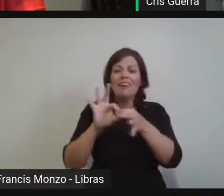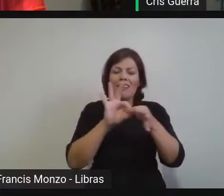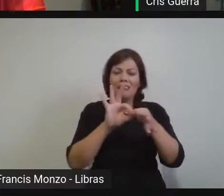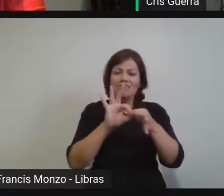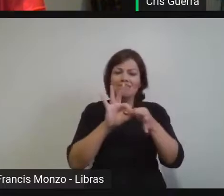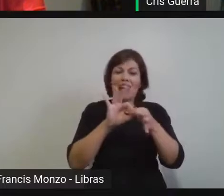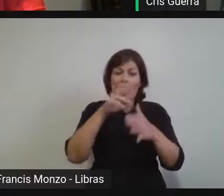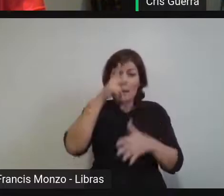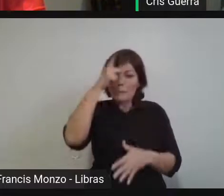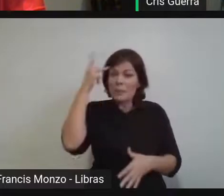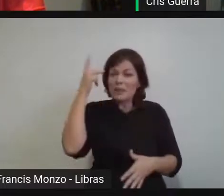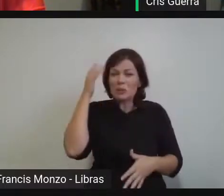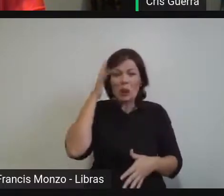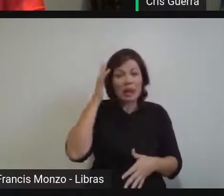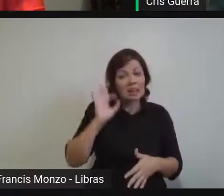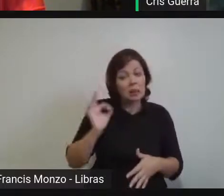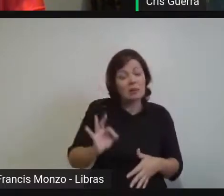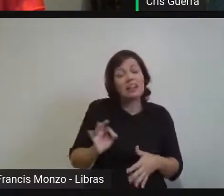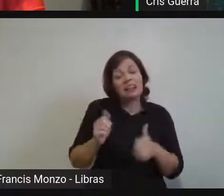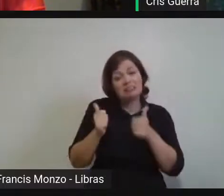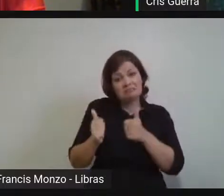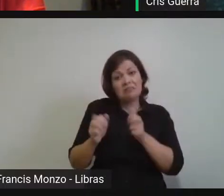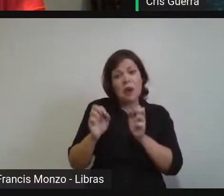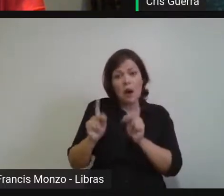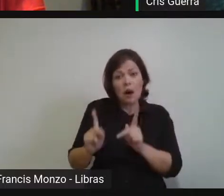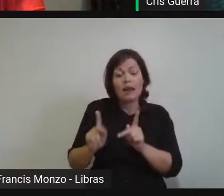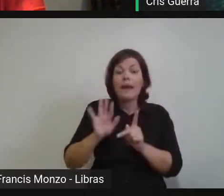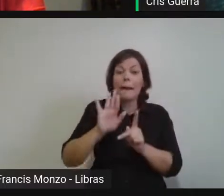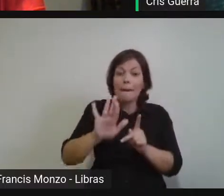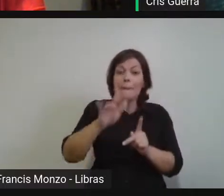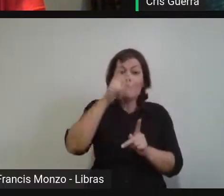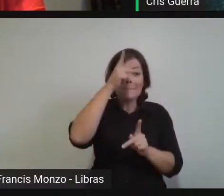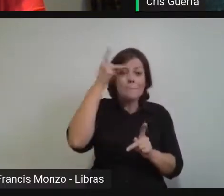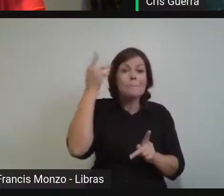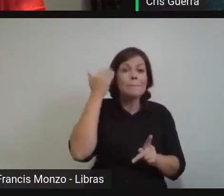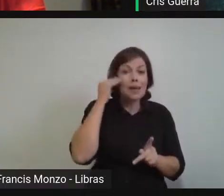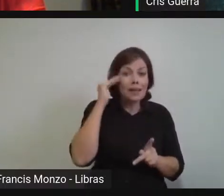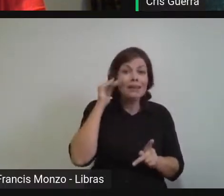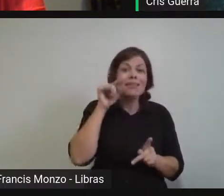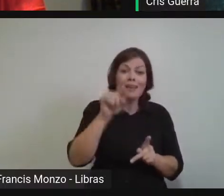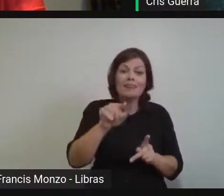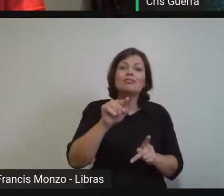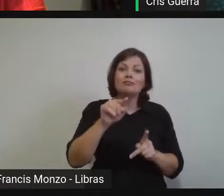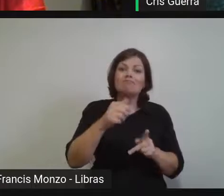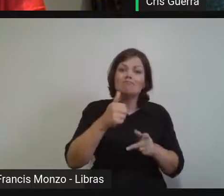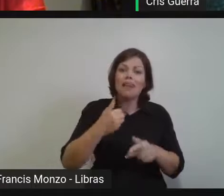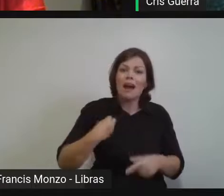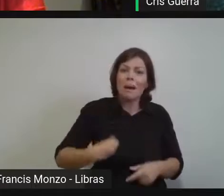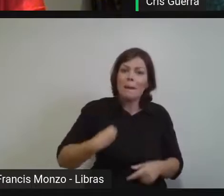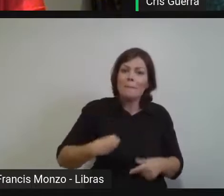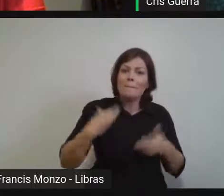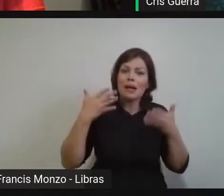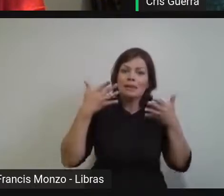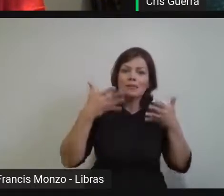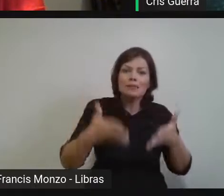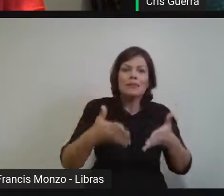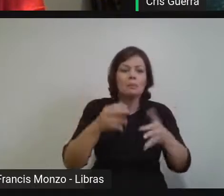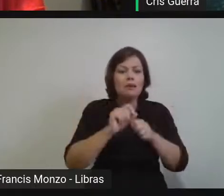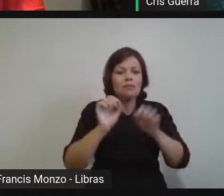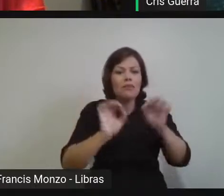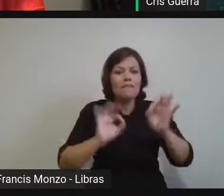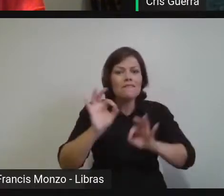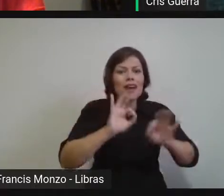quem entende tá fazendo parte da construção de um mundo muito mais bacana de estar, né? Por isso que eu quero viver até